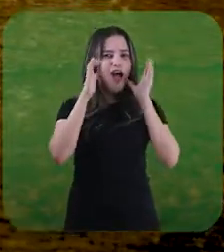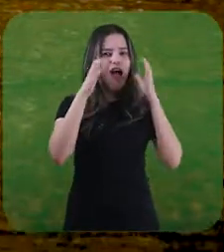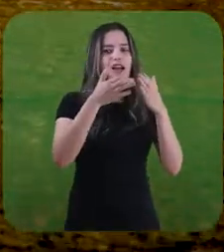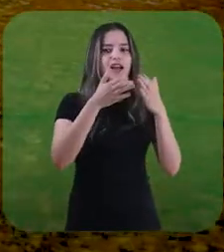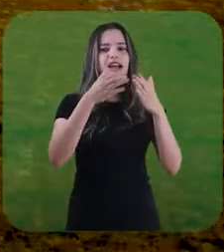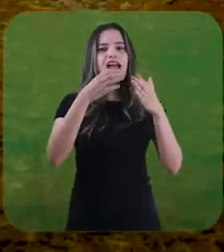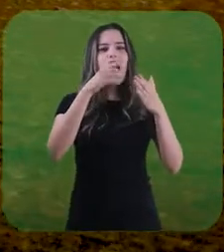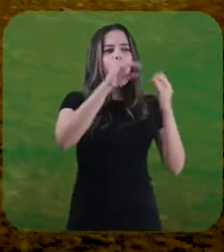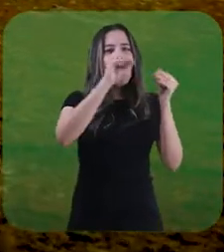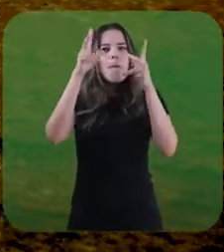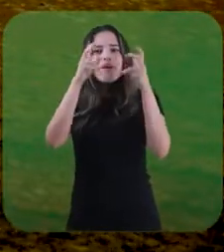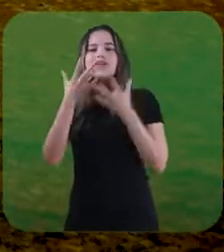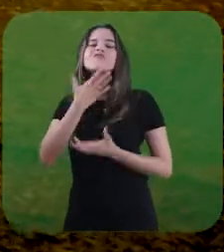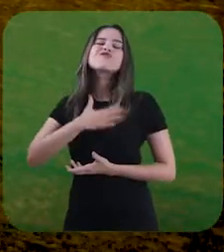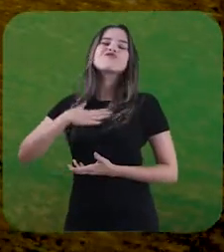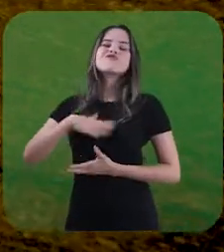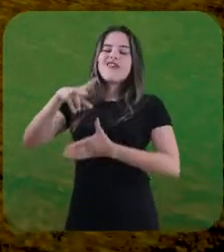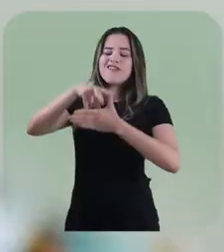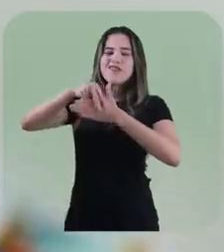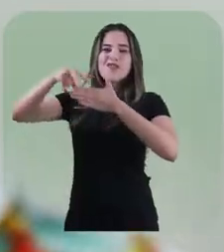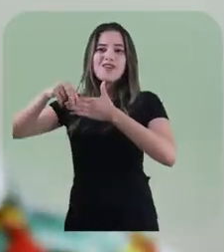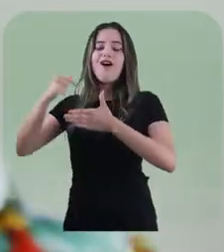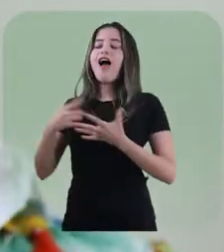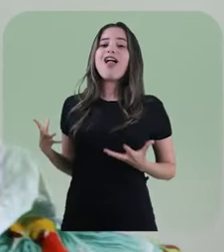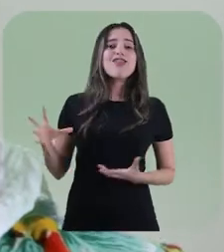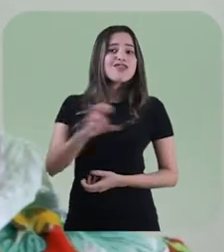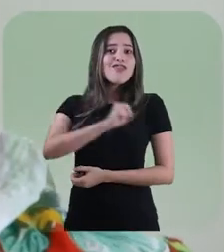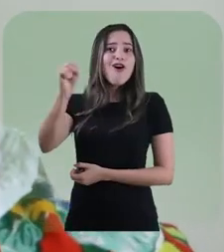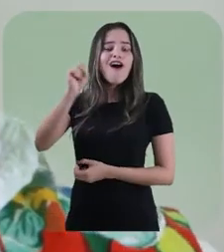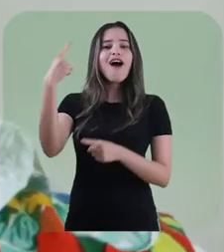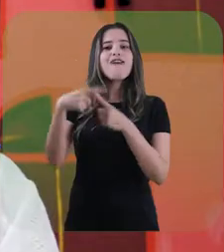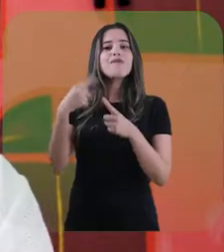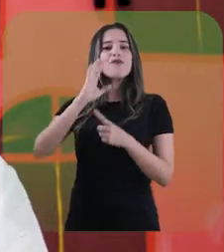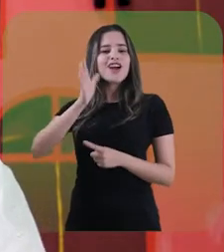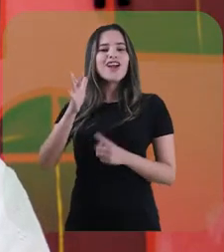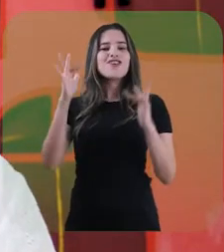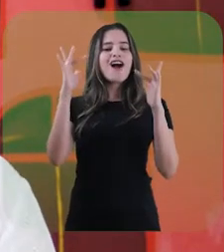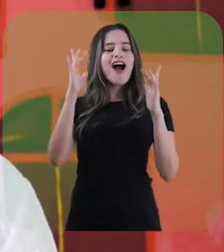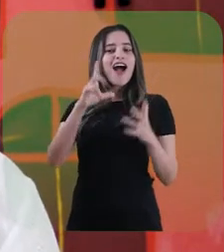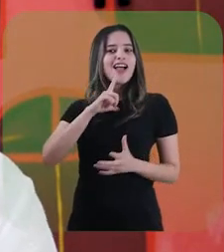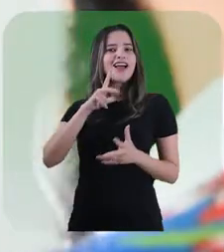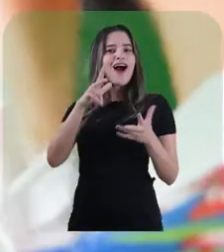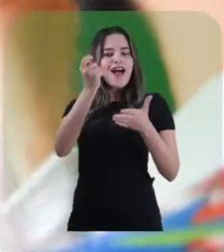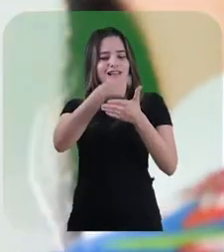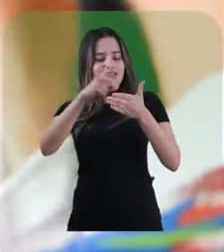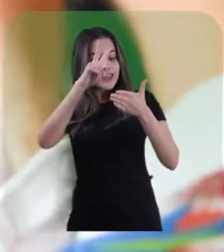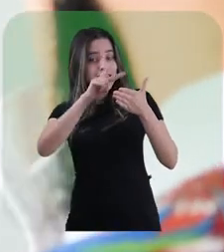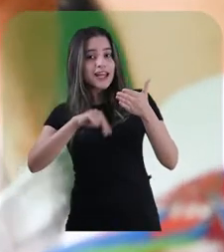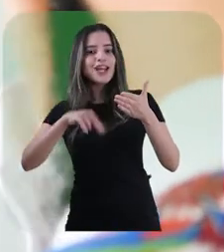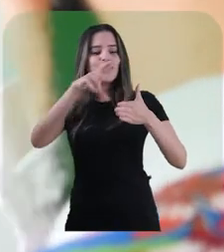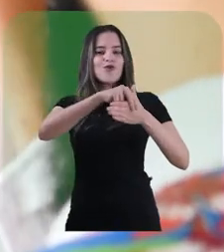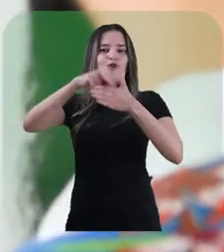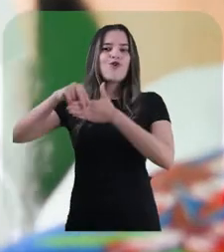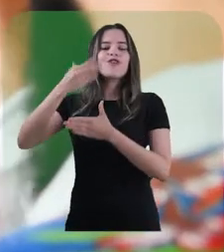início eu fui transportado para o Cordel eu achava massa porque eu tinha tido um contato com ele na infância e ali